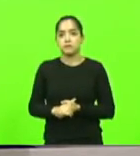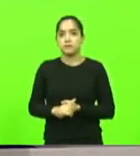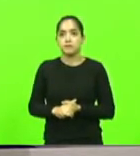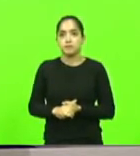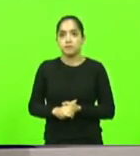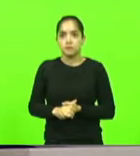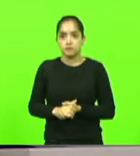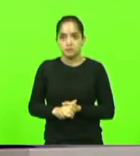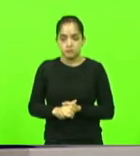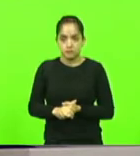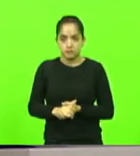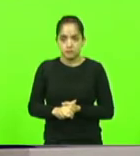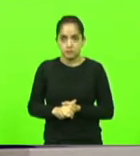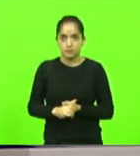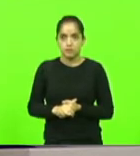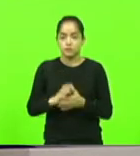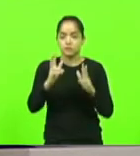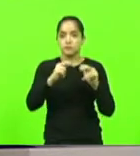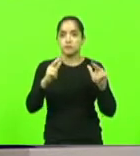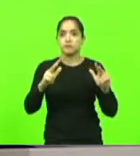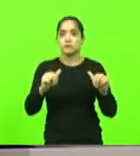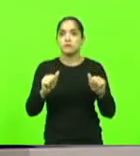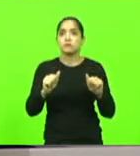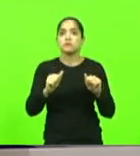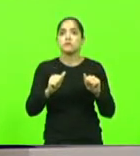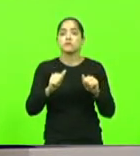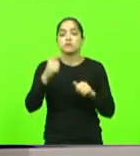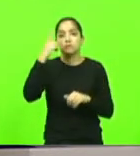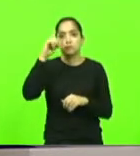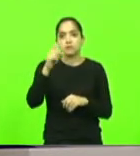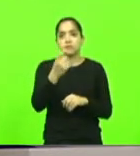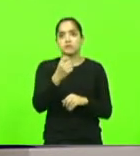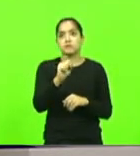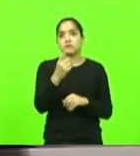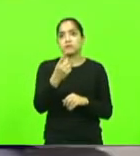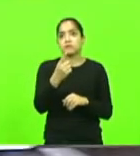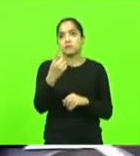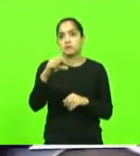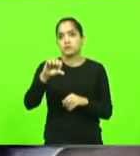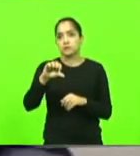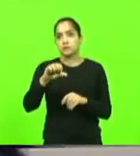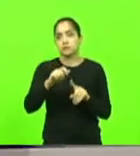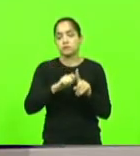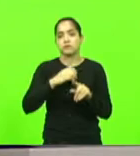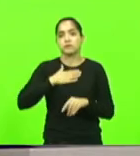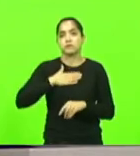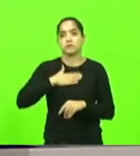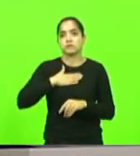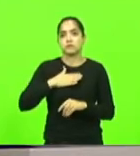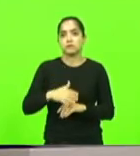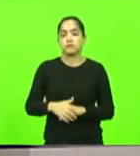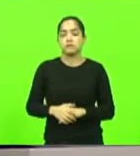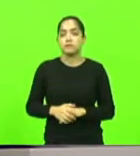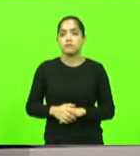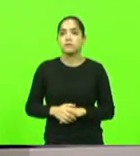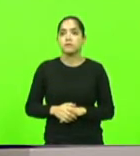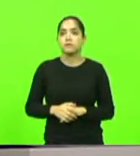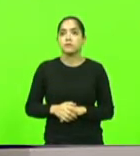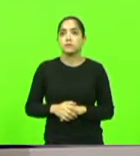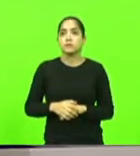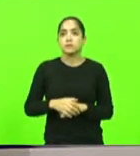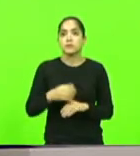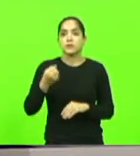Palácio Barriga Verde, Florianópolis, 18 de agosto de 2021, deputado Mauro de Nadal. Ato da mesa